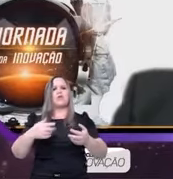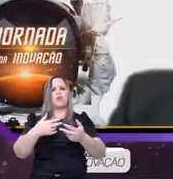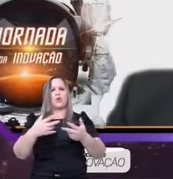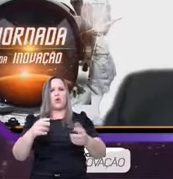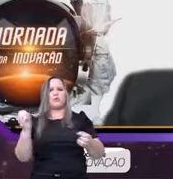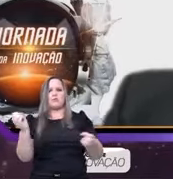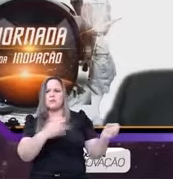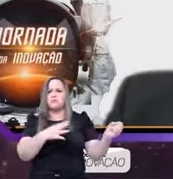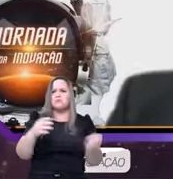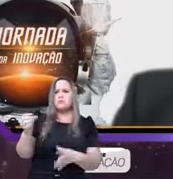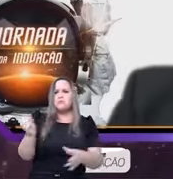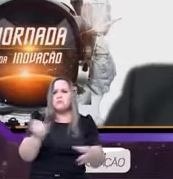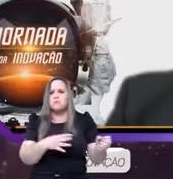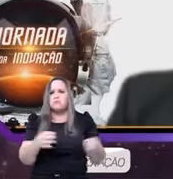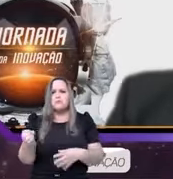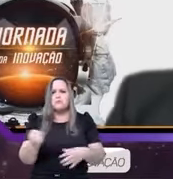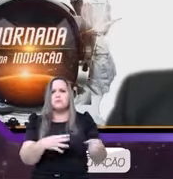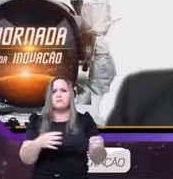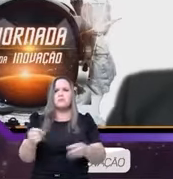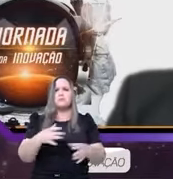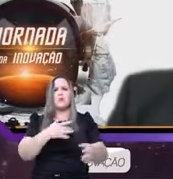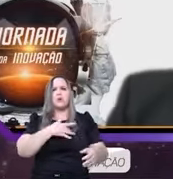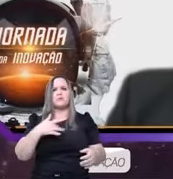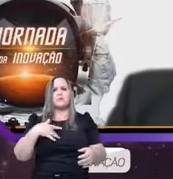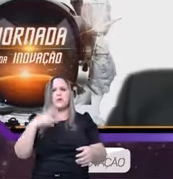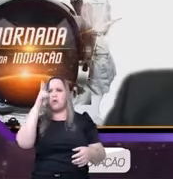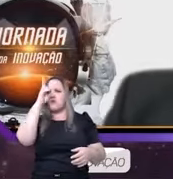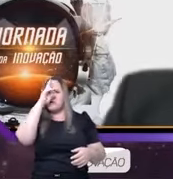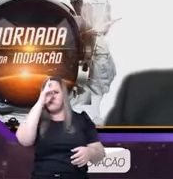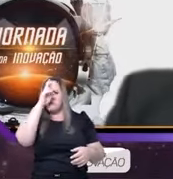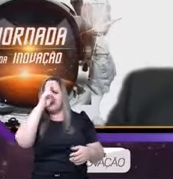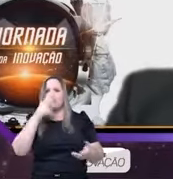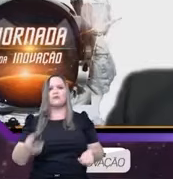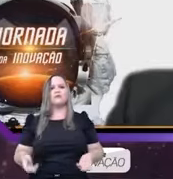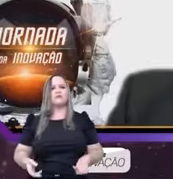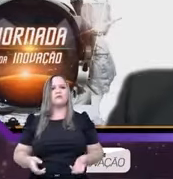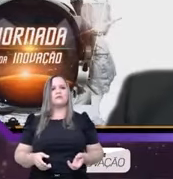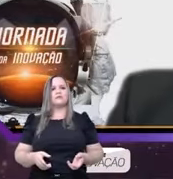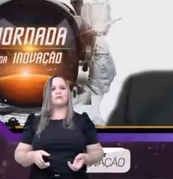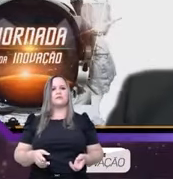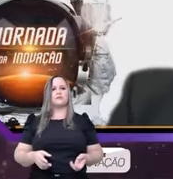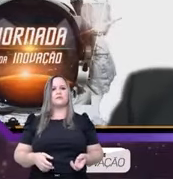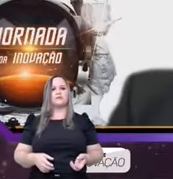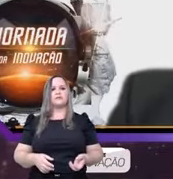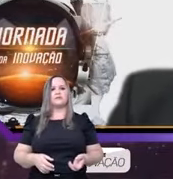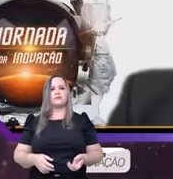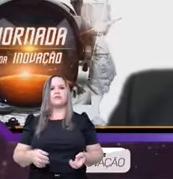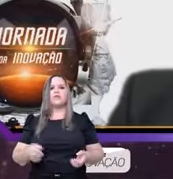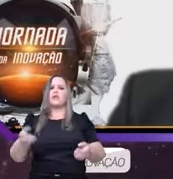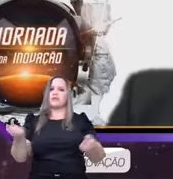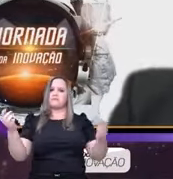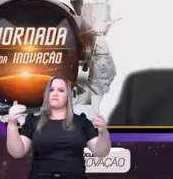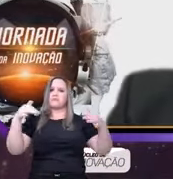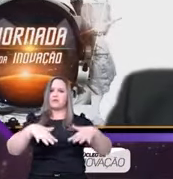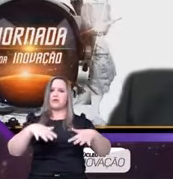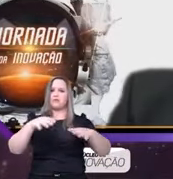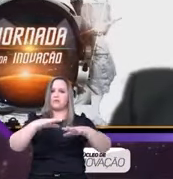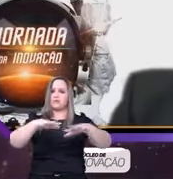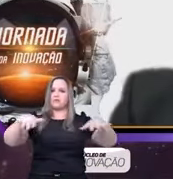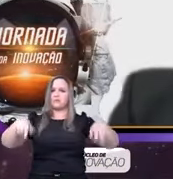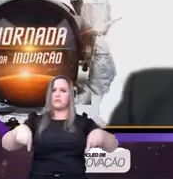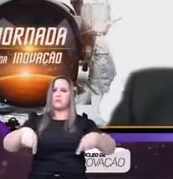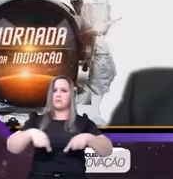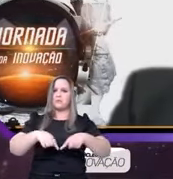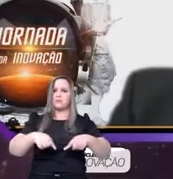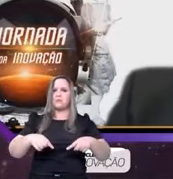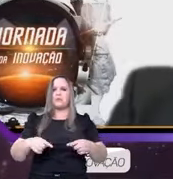inovação. Saúde, quando eu digo assim, hospitalar. Então, trazer inovação para esses ambientes é desafiador devido ao que?